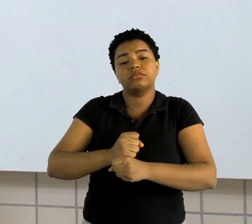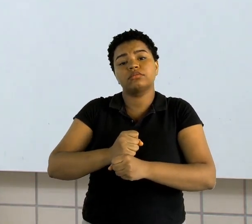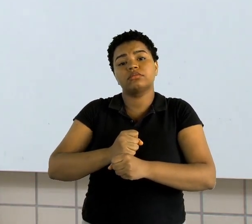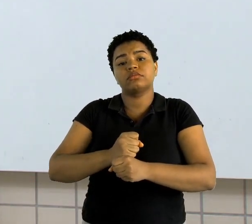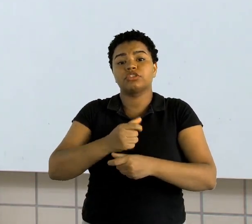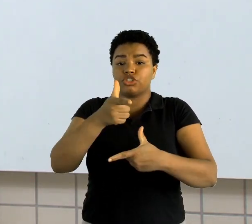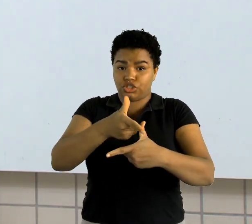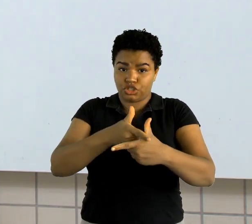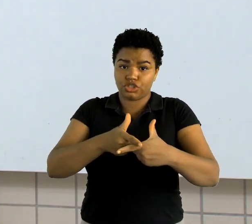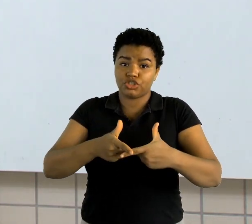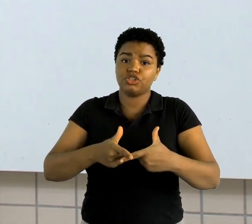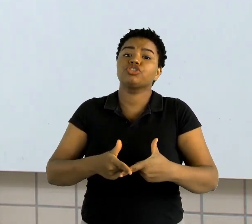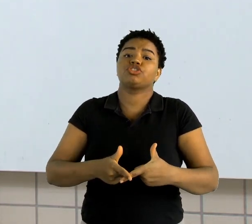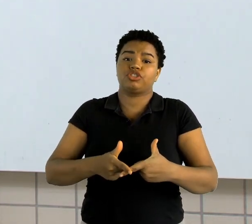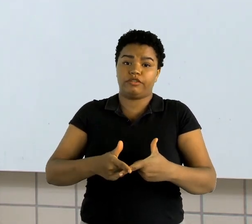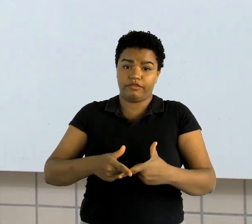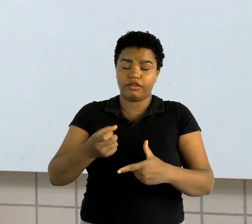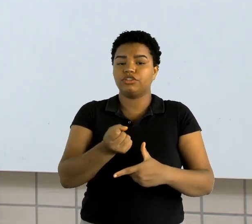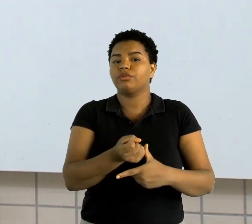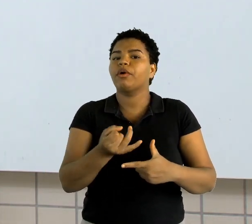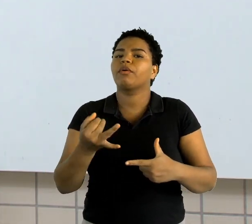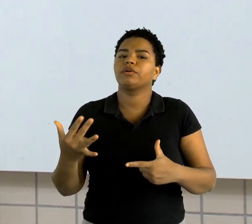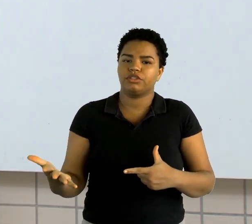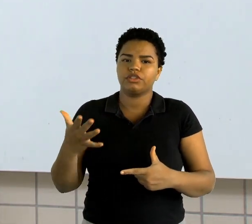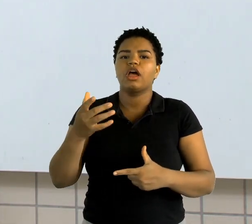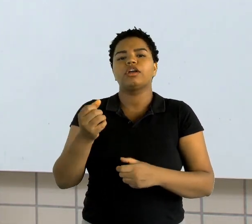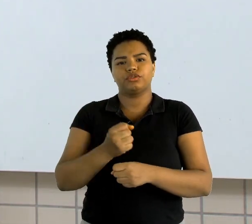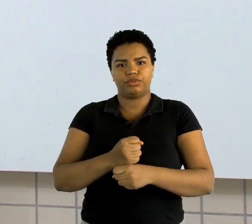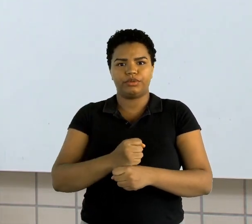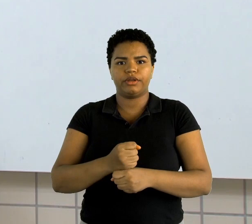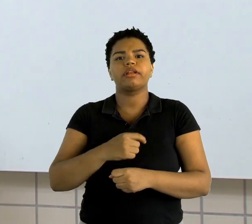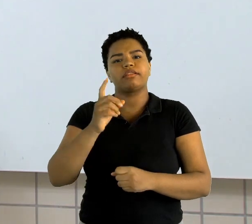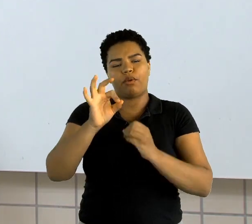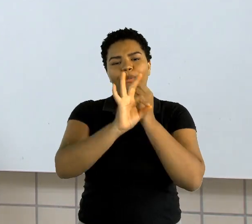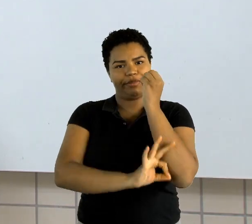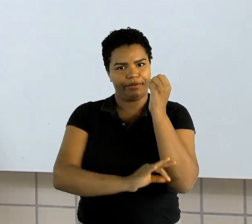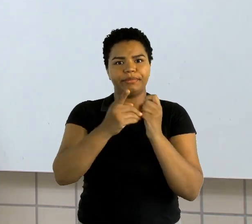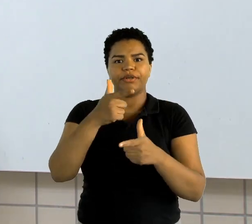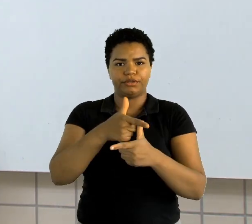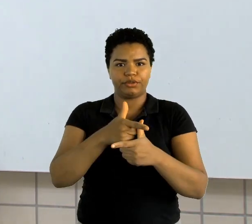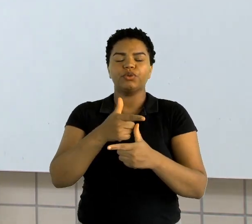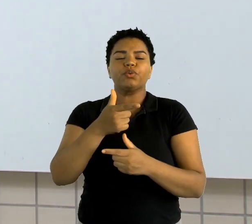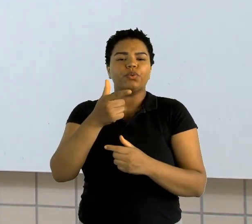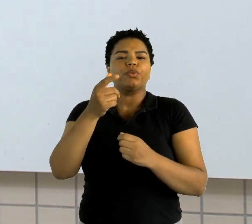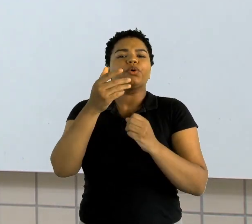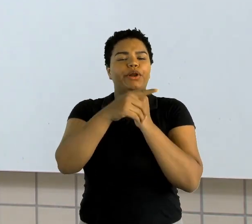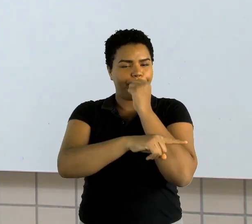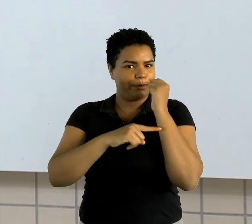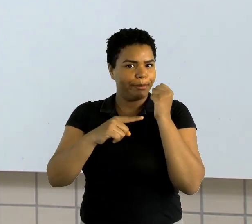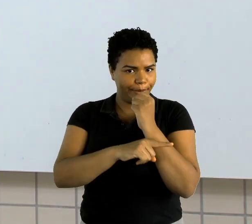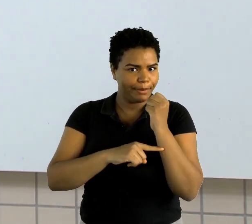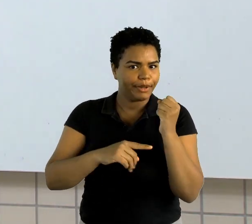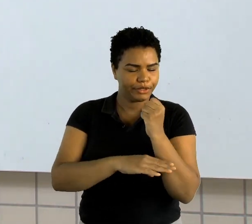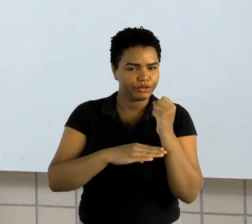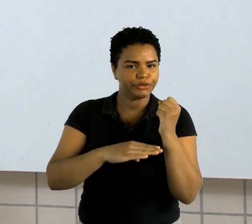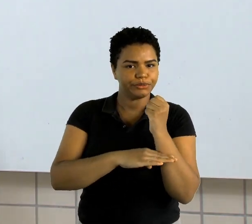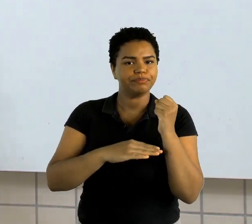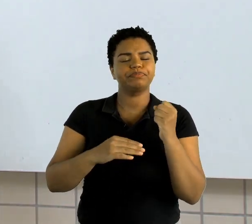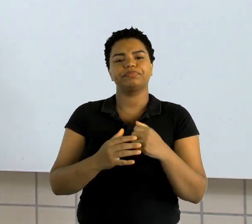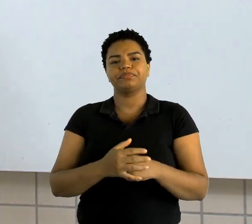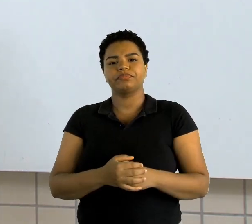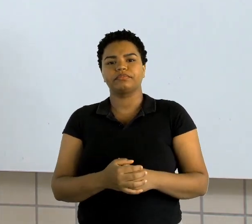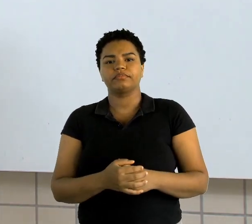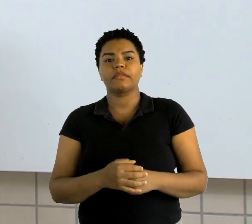divide pela quantidade de dias do ano, temperatura média. Eu dei um exemplo aí, né, de um lugar onde tem a temperatura média mês a